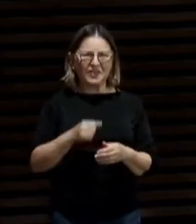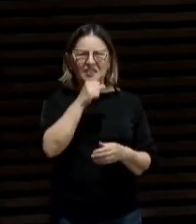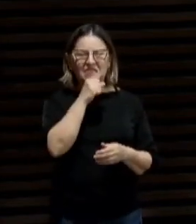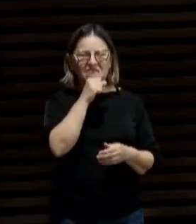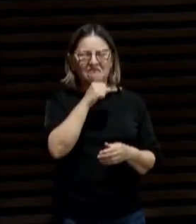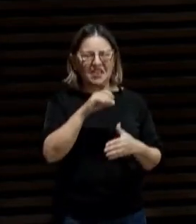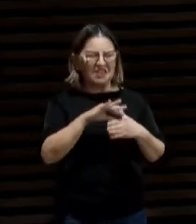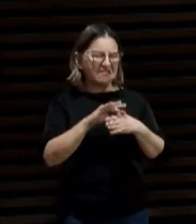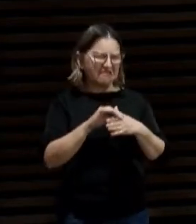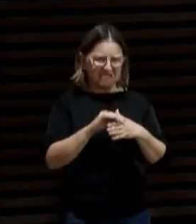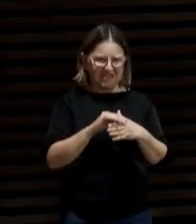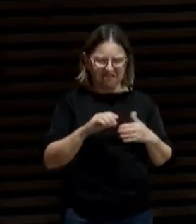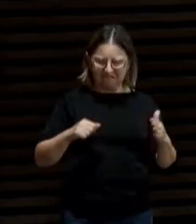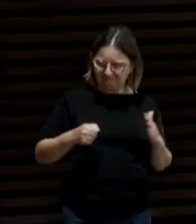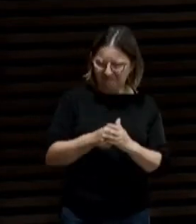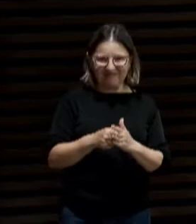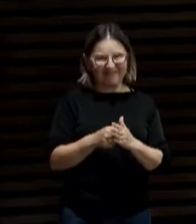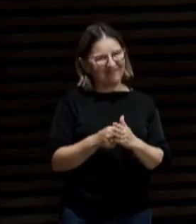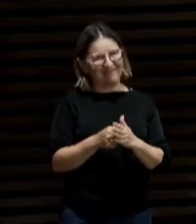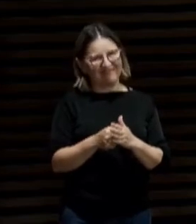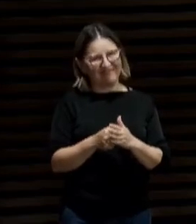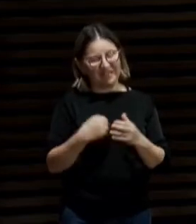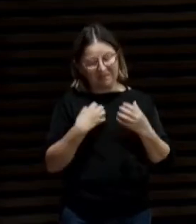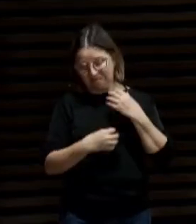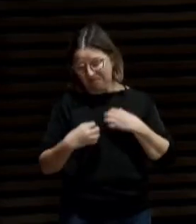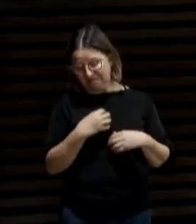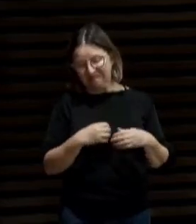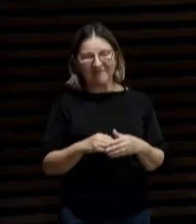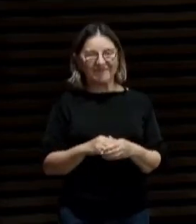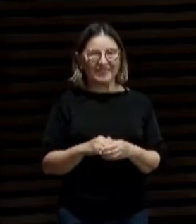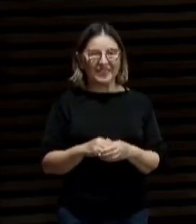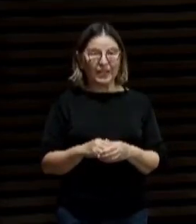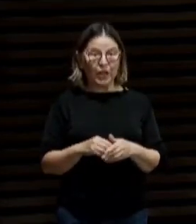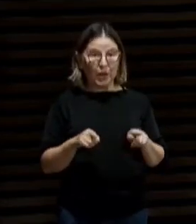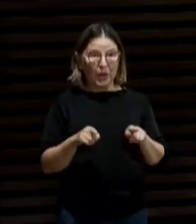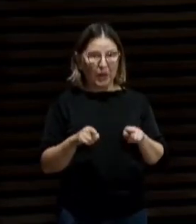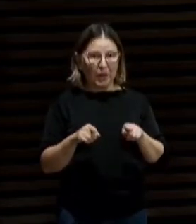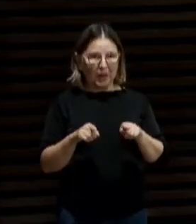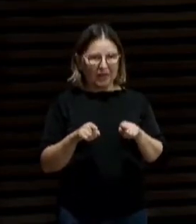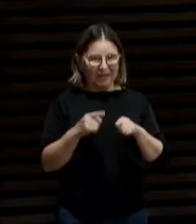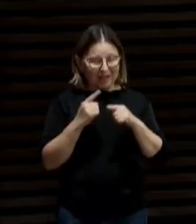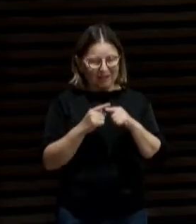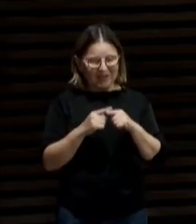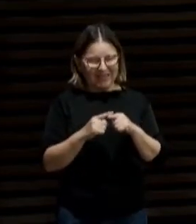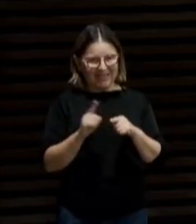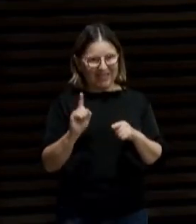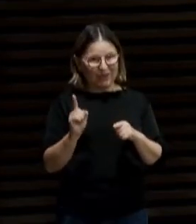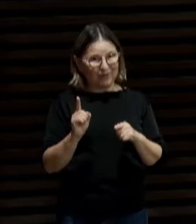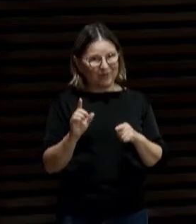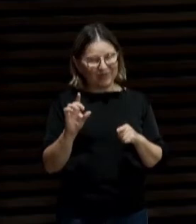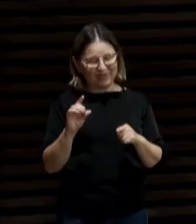doença, acidente, angústia. Porque aqui o homem exterior não é só o corpo físico, mas também a alma, meus amados.